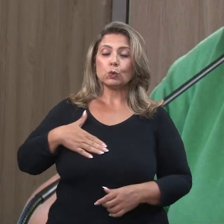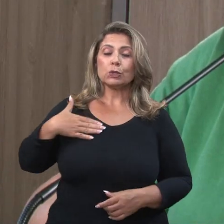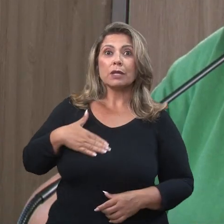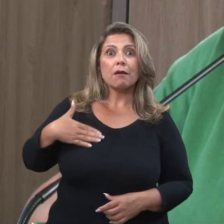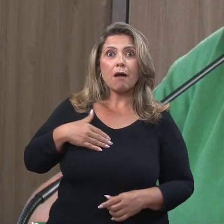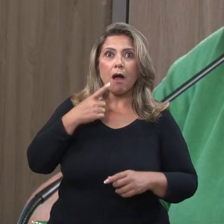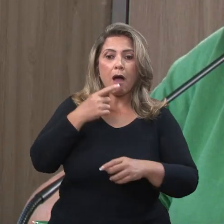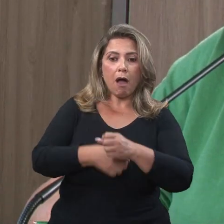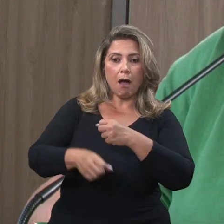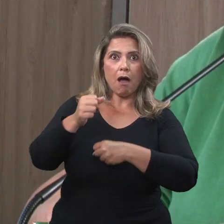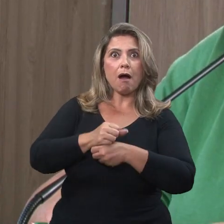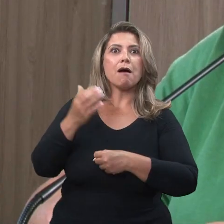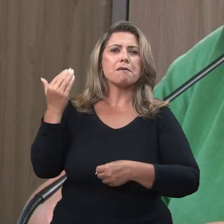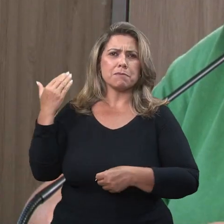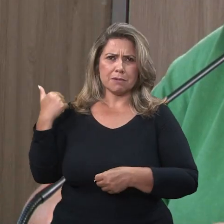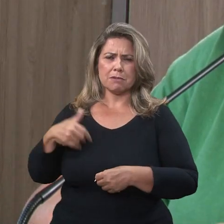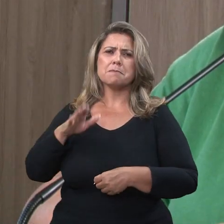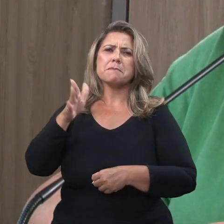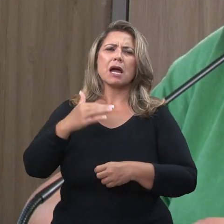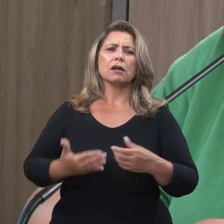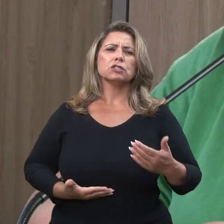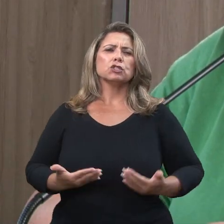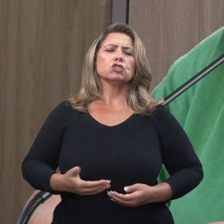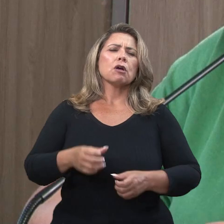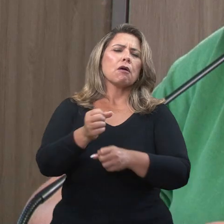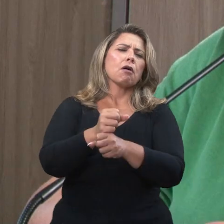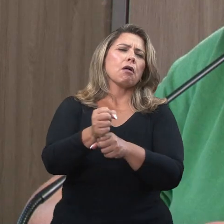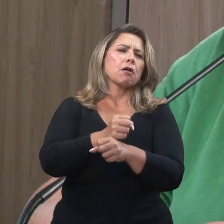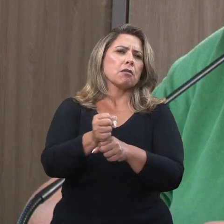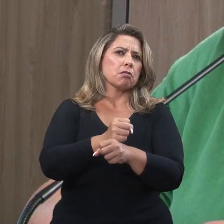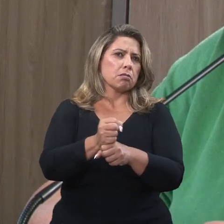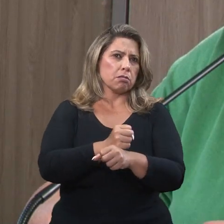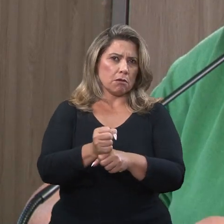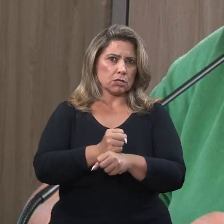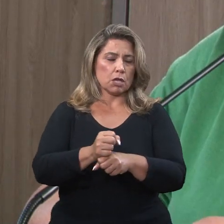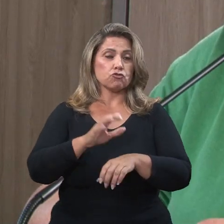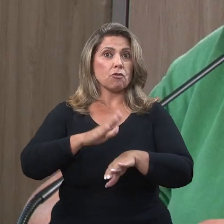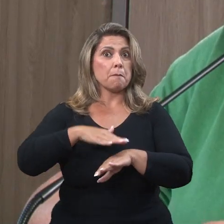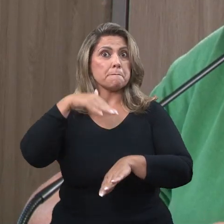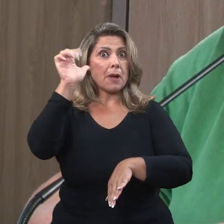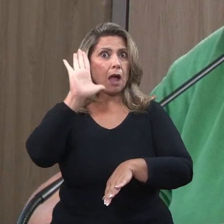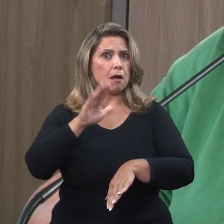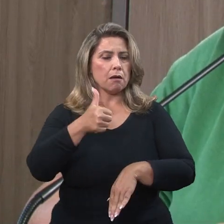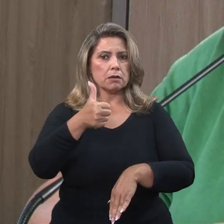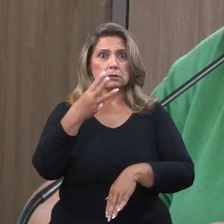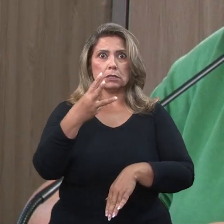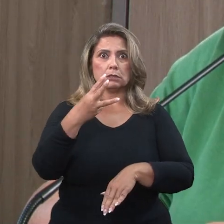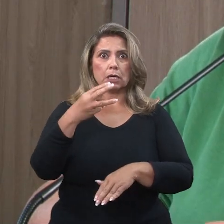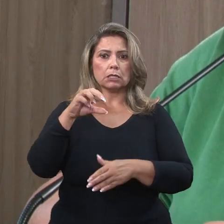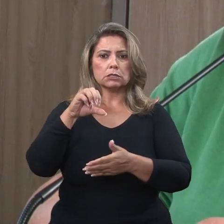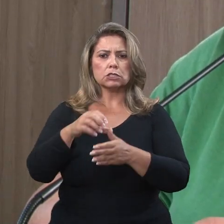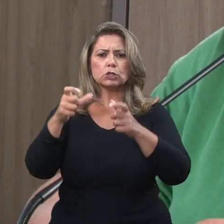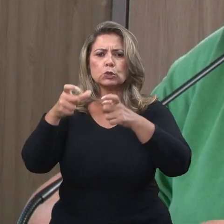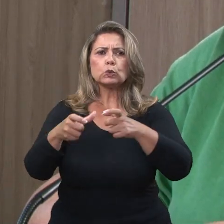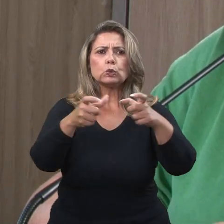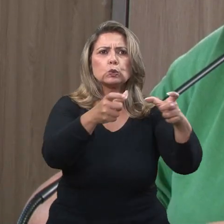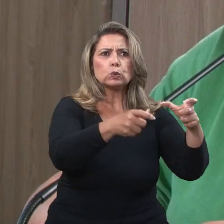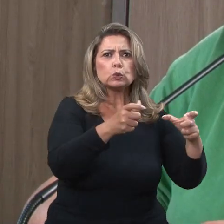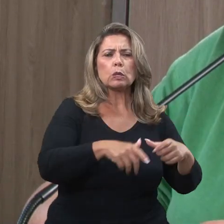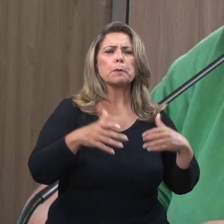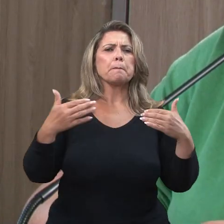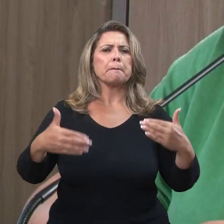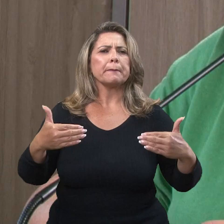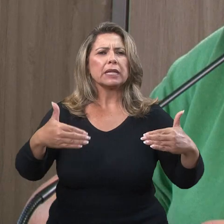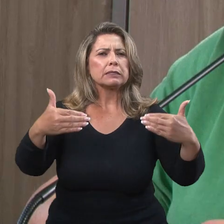já tenho bastante tempo de serviço público, já trabalhei em mais de 13 órgãos públicos, vários ministérios,